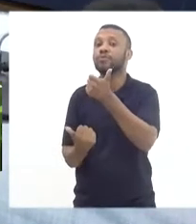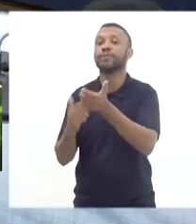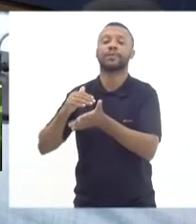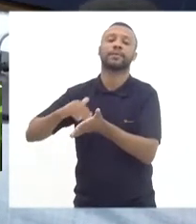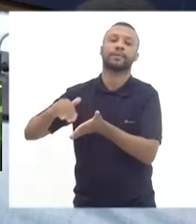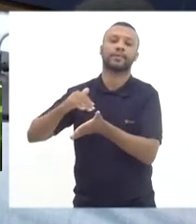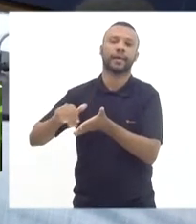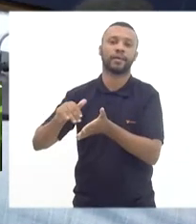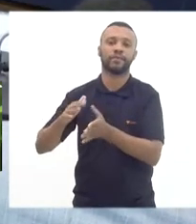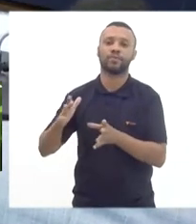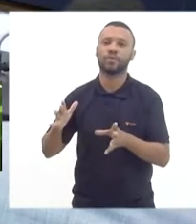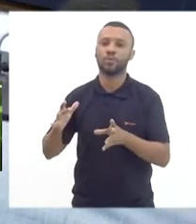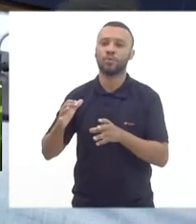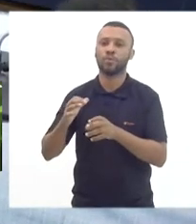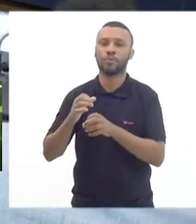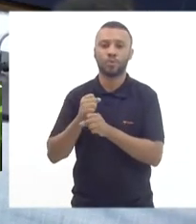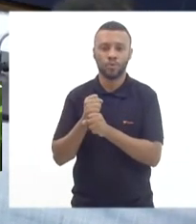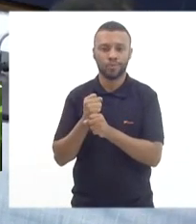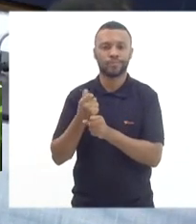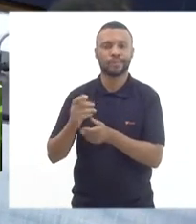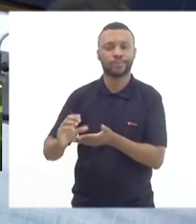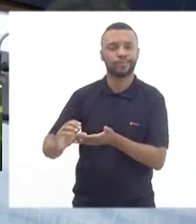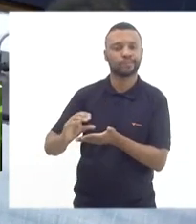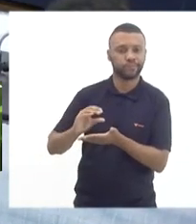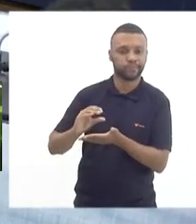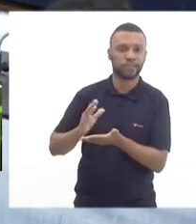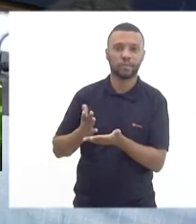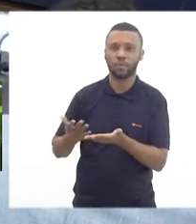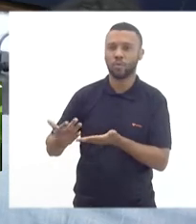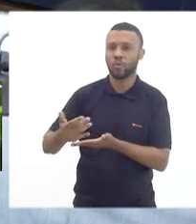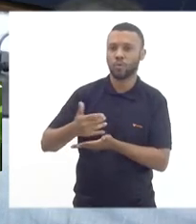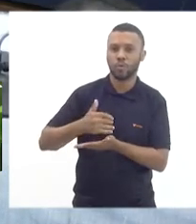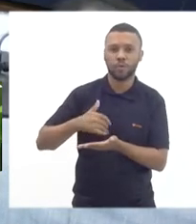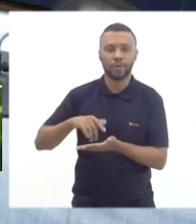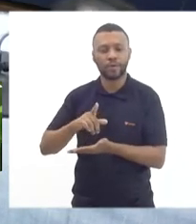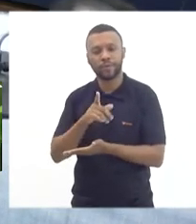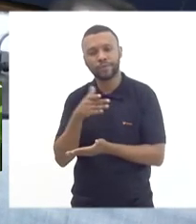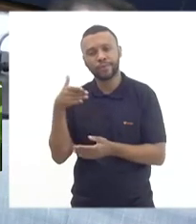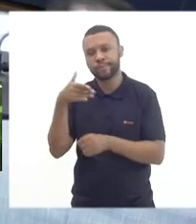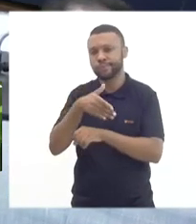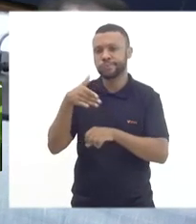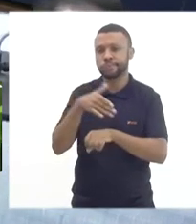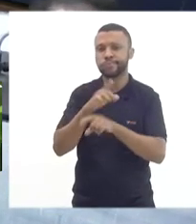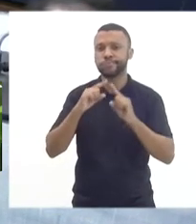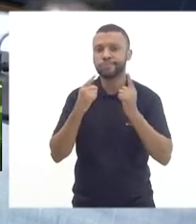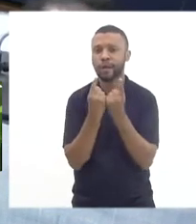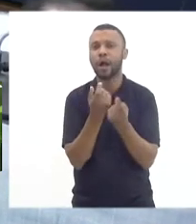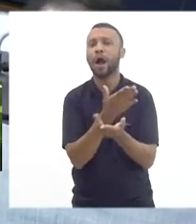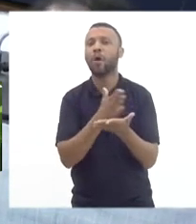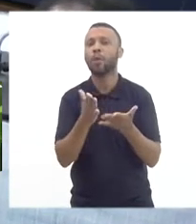e já estive aqui em algumas audiências e tenho acompanhado vários temas. E,